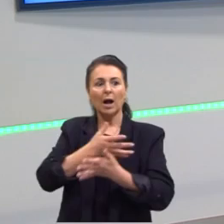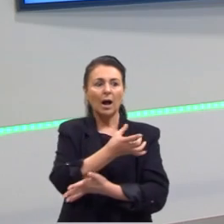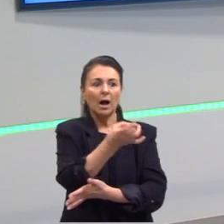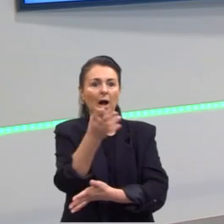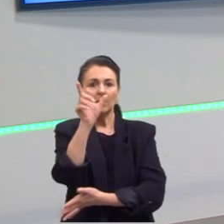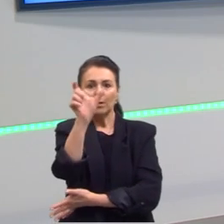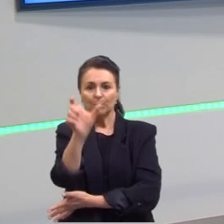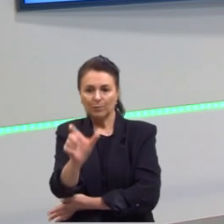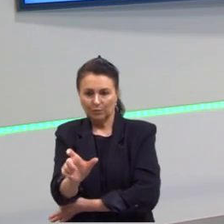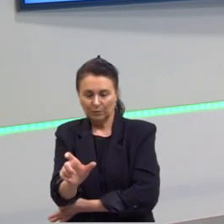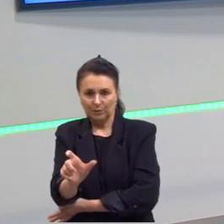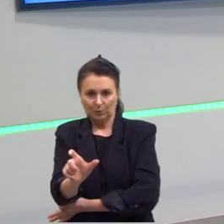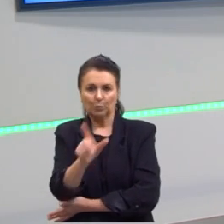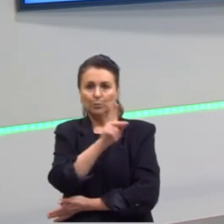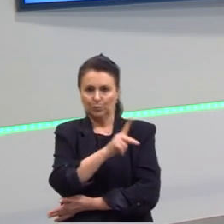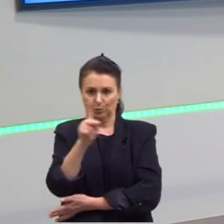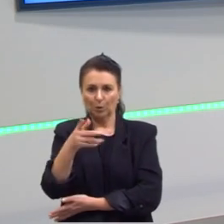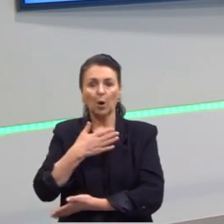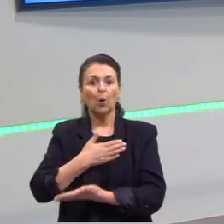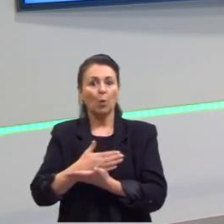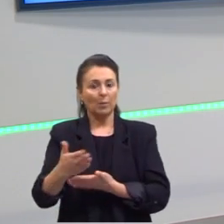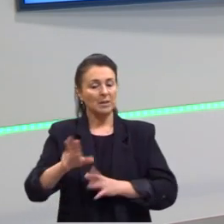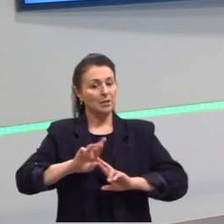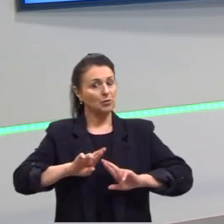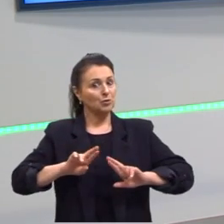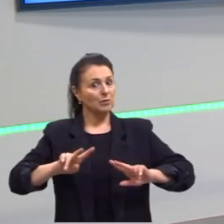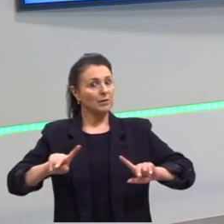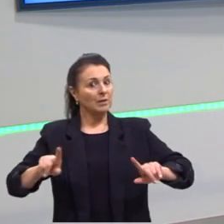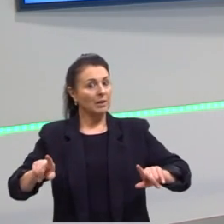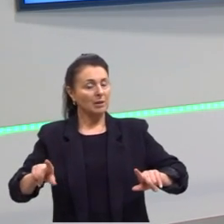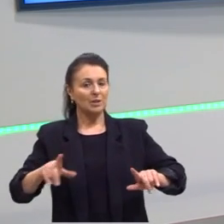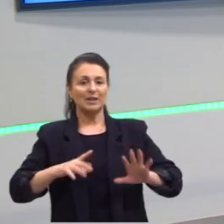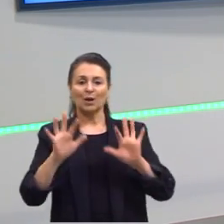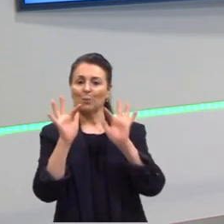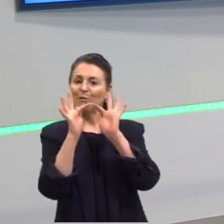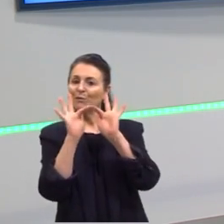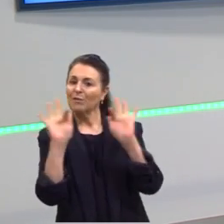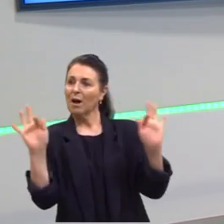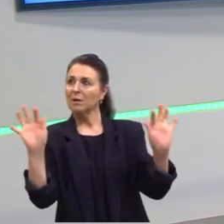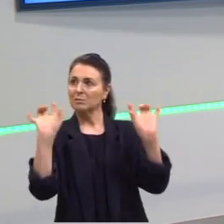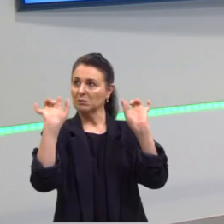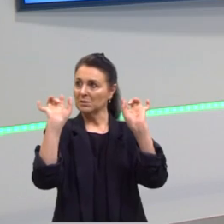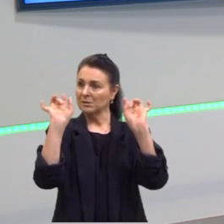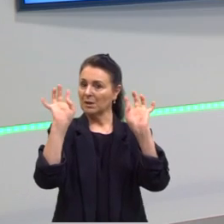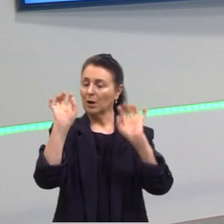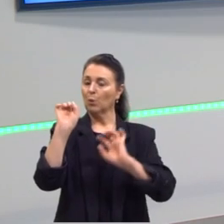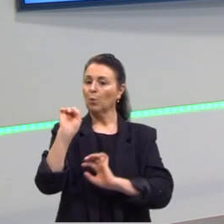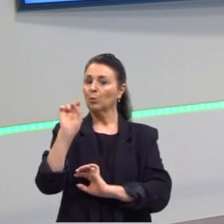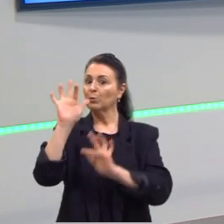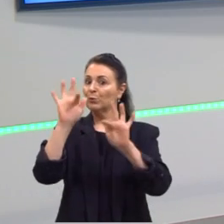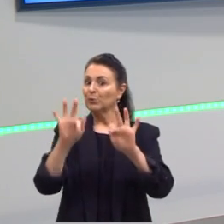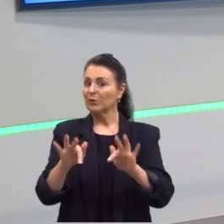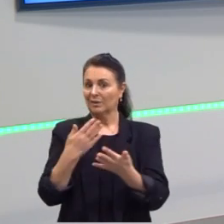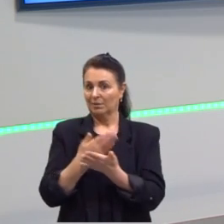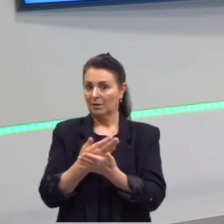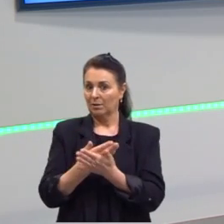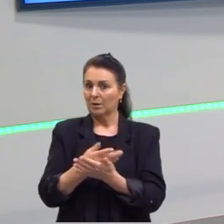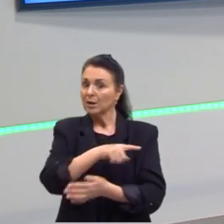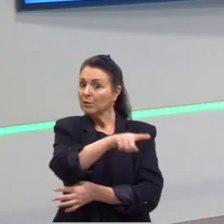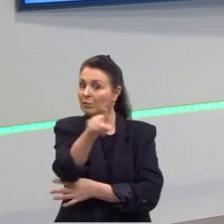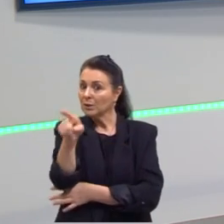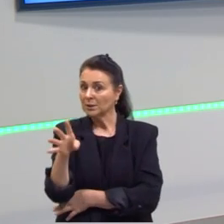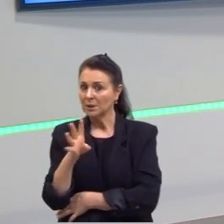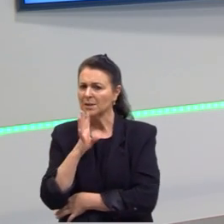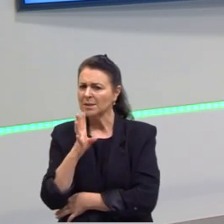professora tem um jeito de começar a aula cada professor tem né A sua frase de início ou de encerramento da aula e vocês conhecem